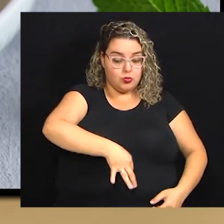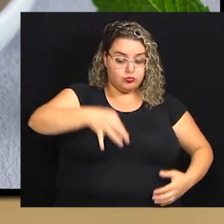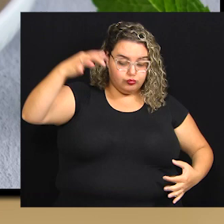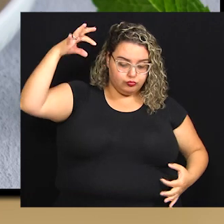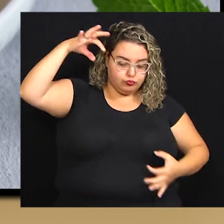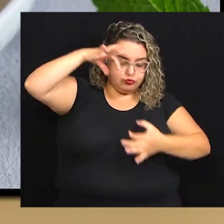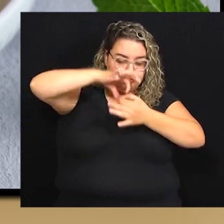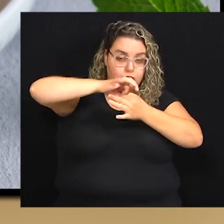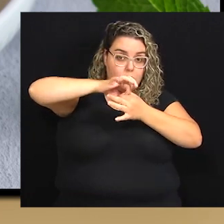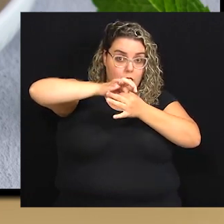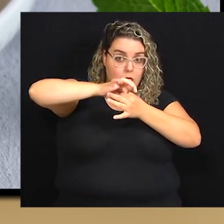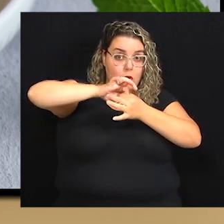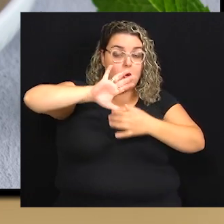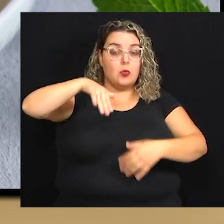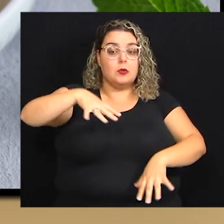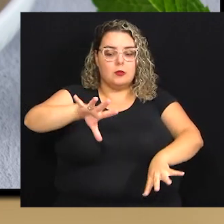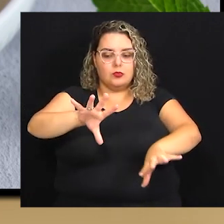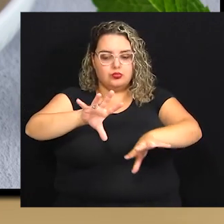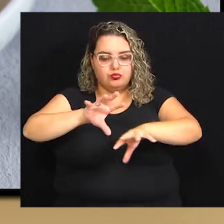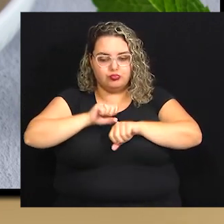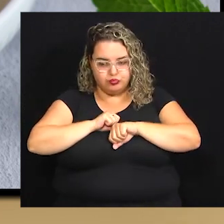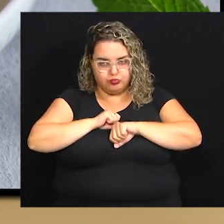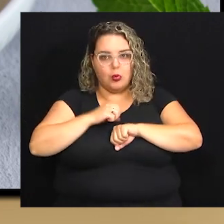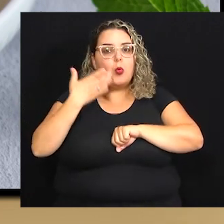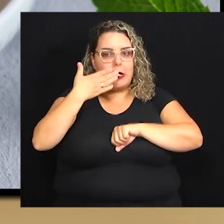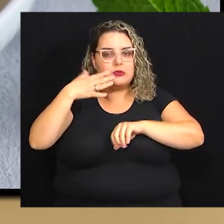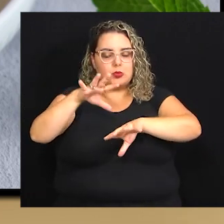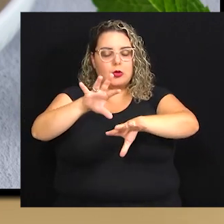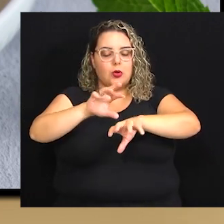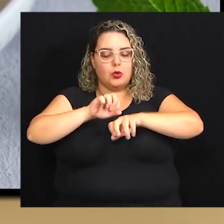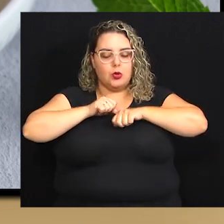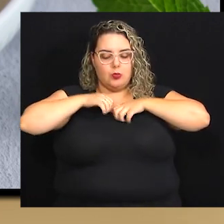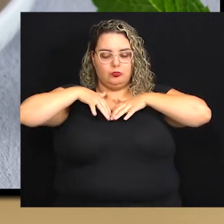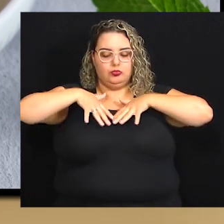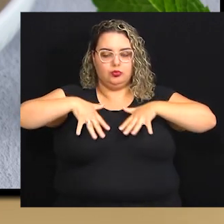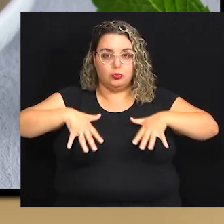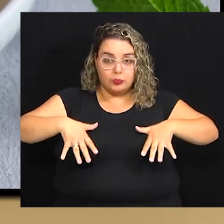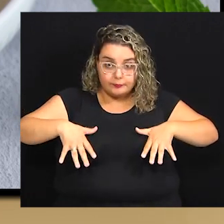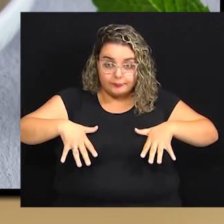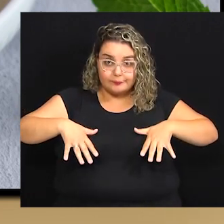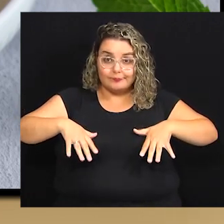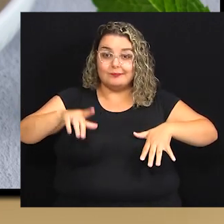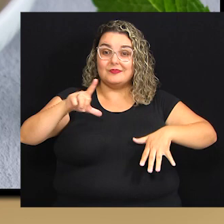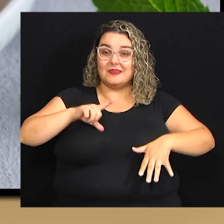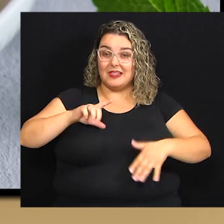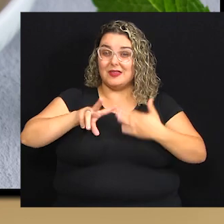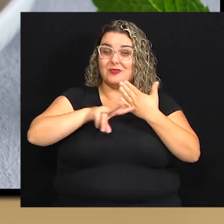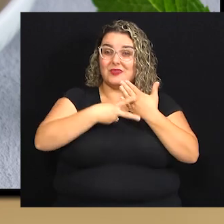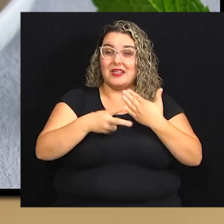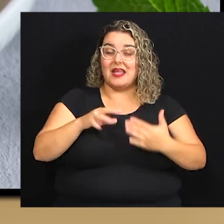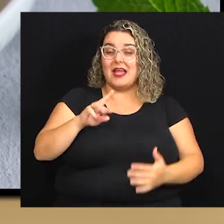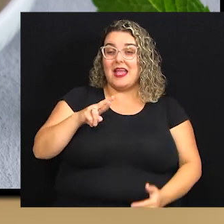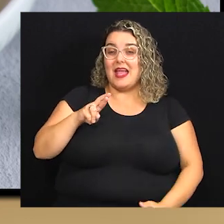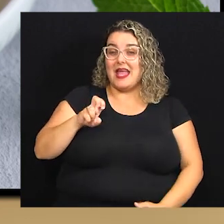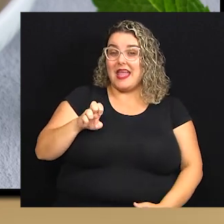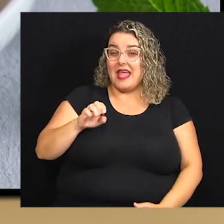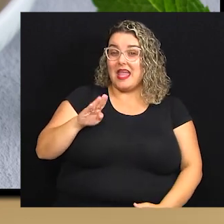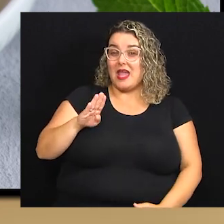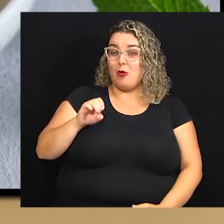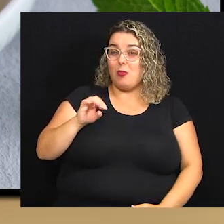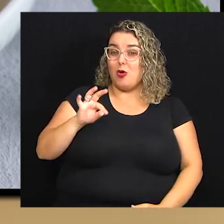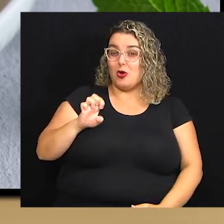é absorvido pelo corpo, ele dá um efeito, na verdade, rebote de